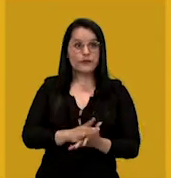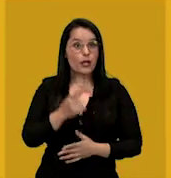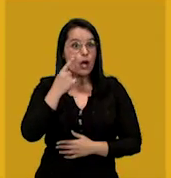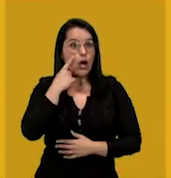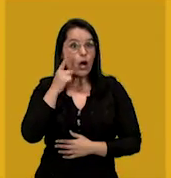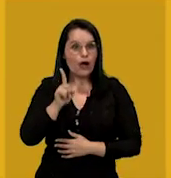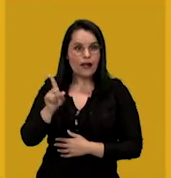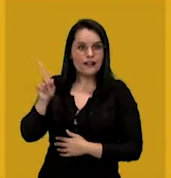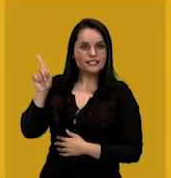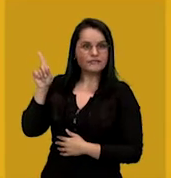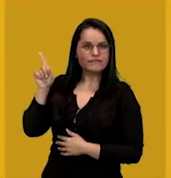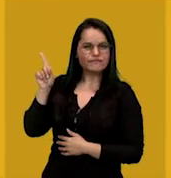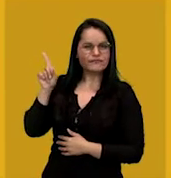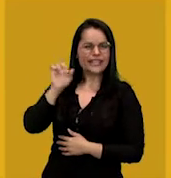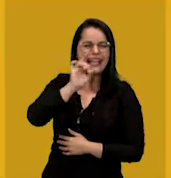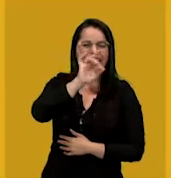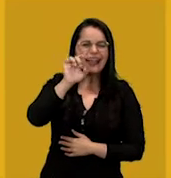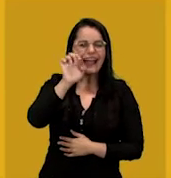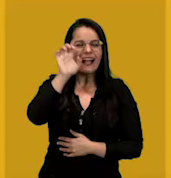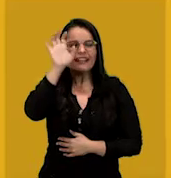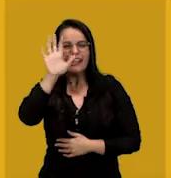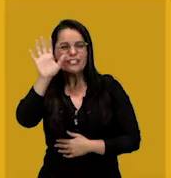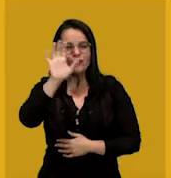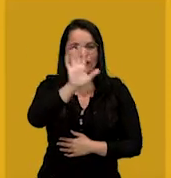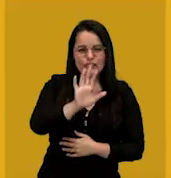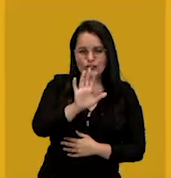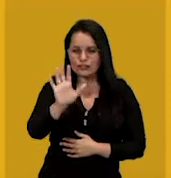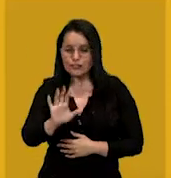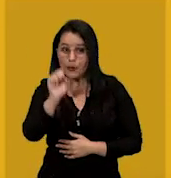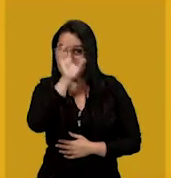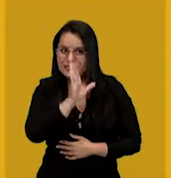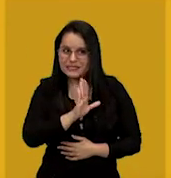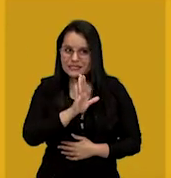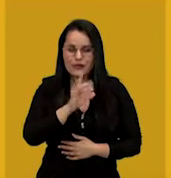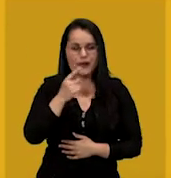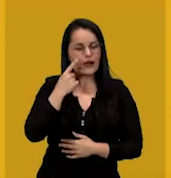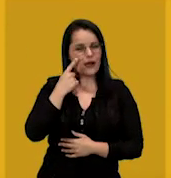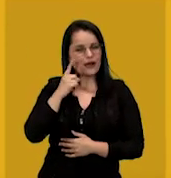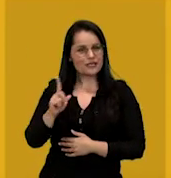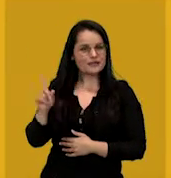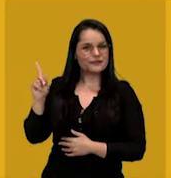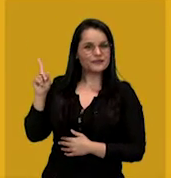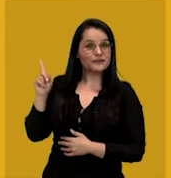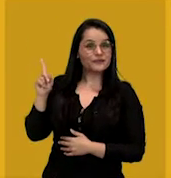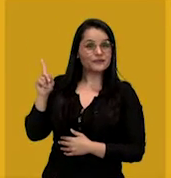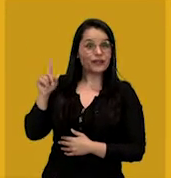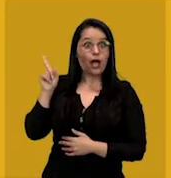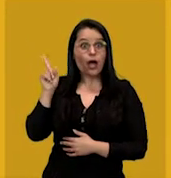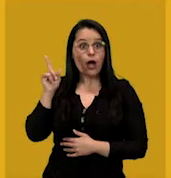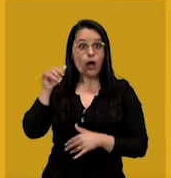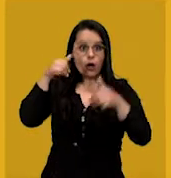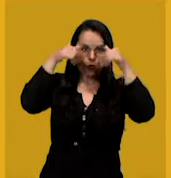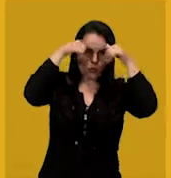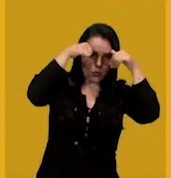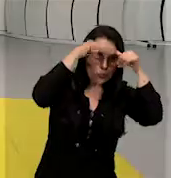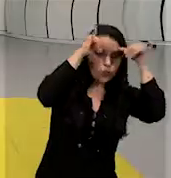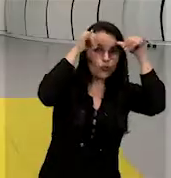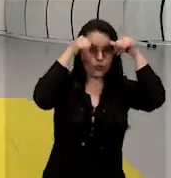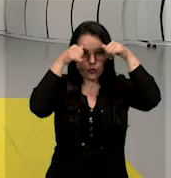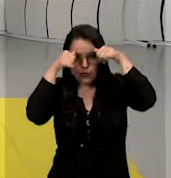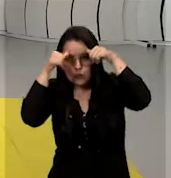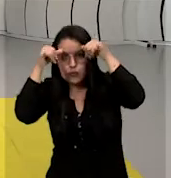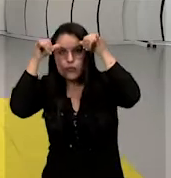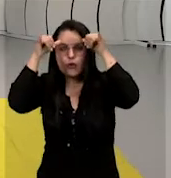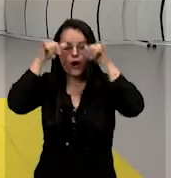Vamos falar região por região, um pouquinho de curiosidade aqui para vocês, tá? O Bumba Meu Boi é uma